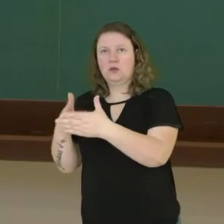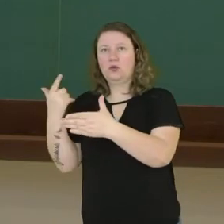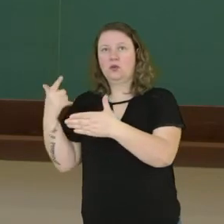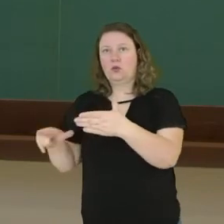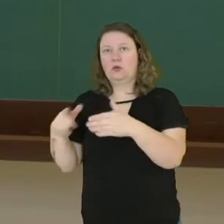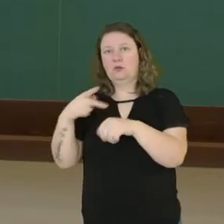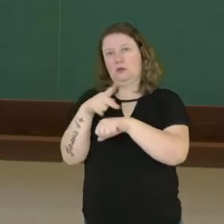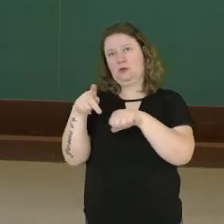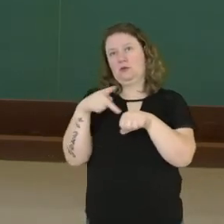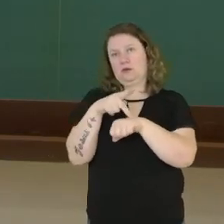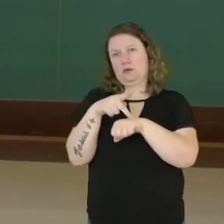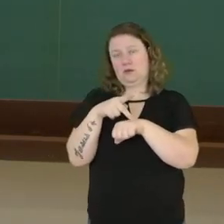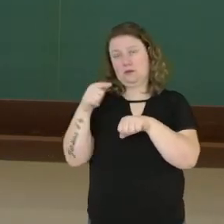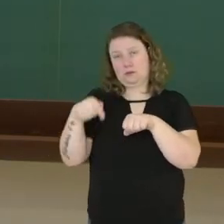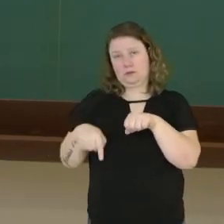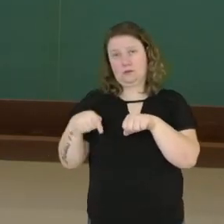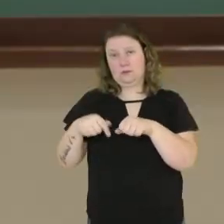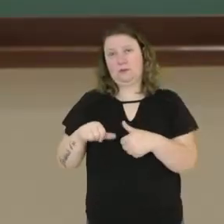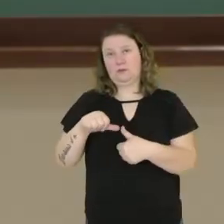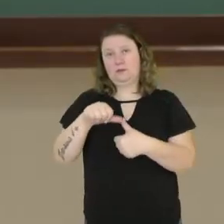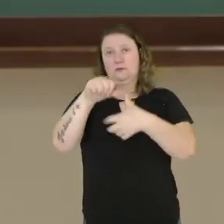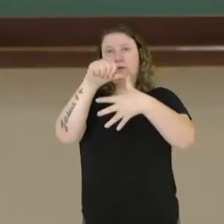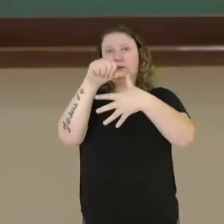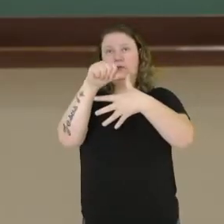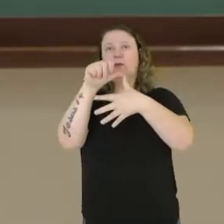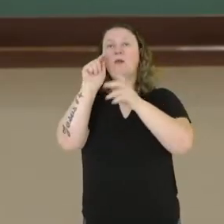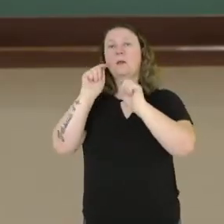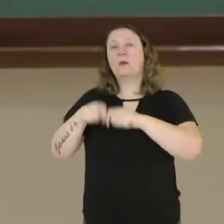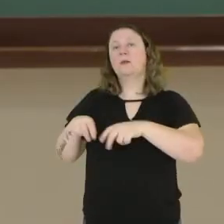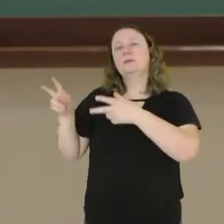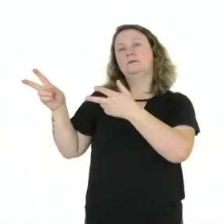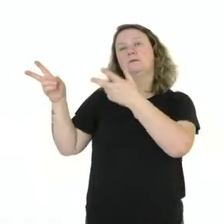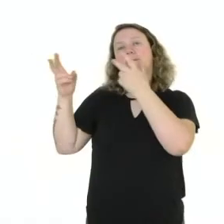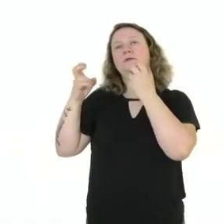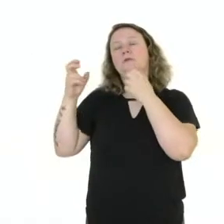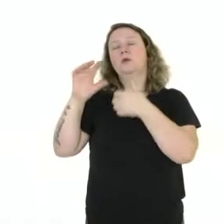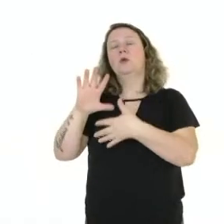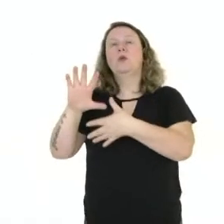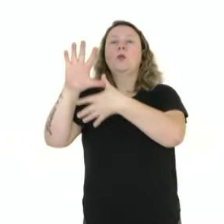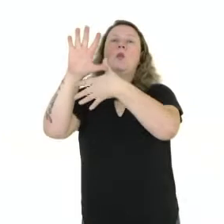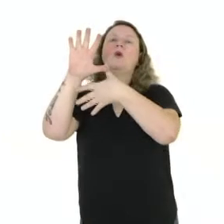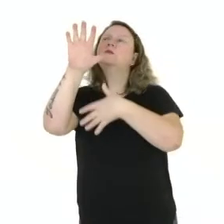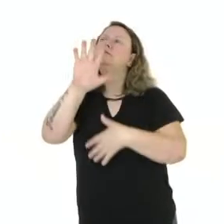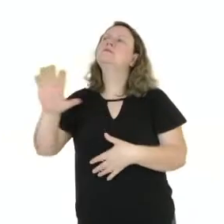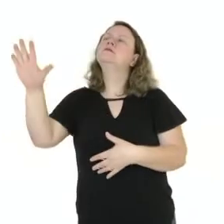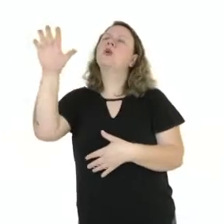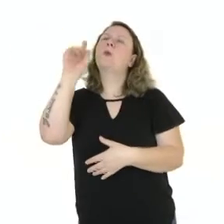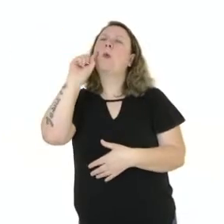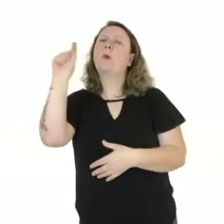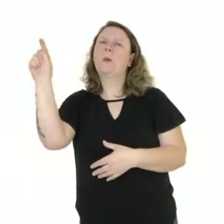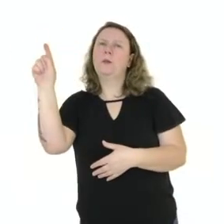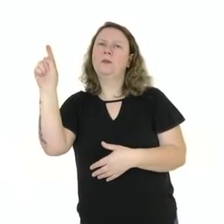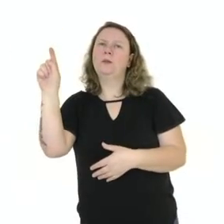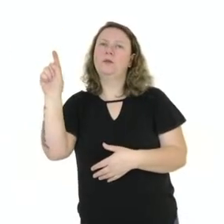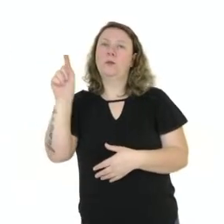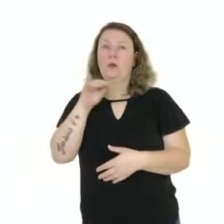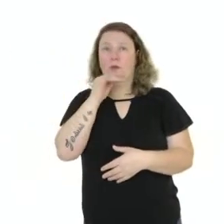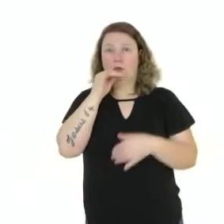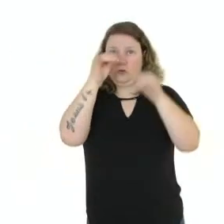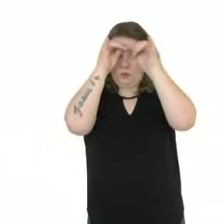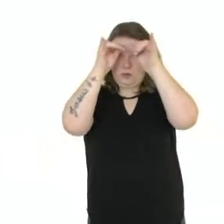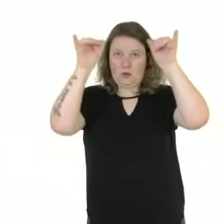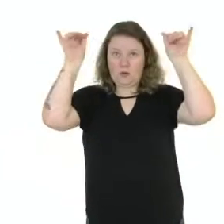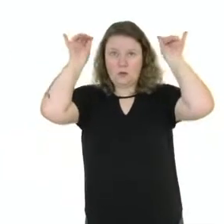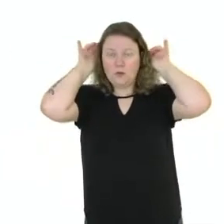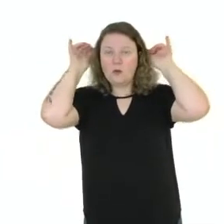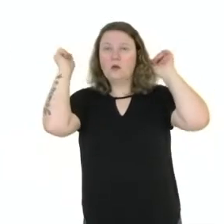aqui da América do Sul, como a gente pode observar aqui nesse mapa. O Império Brasileiro, por exemplo, ele